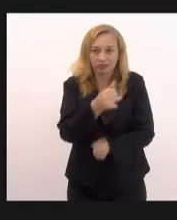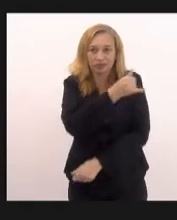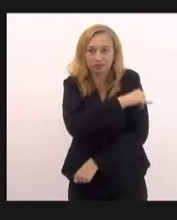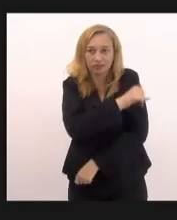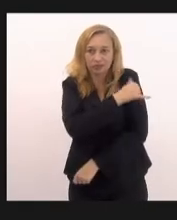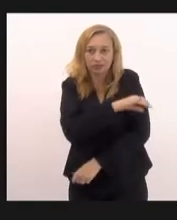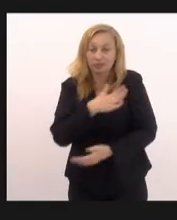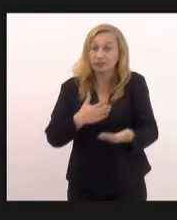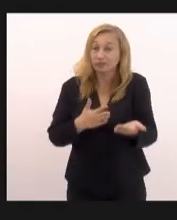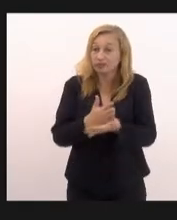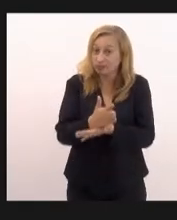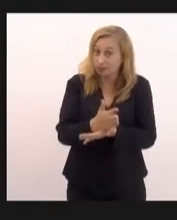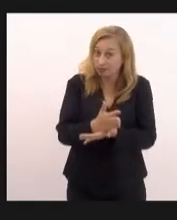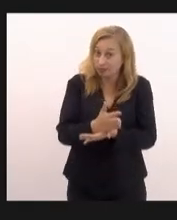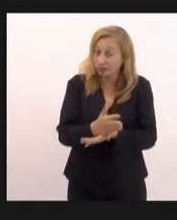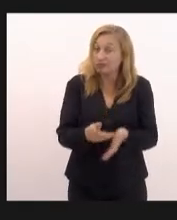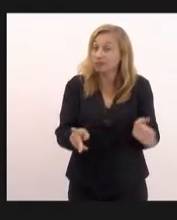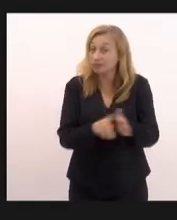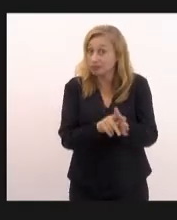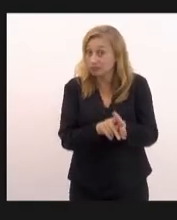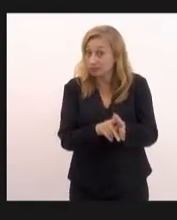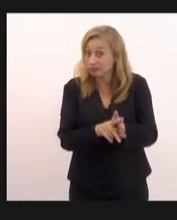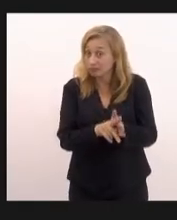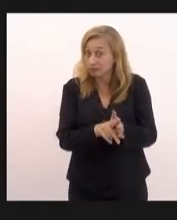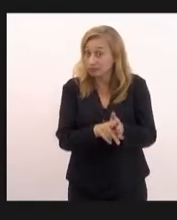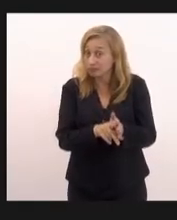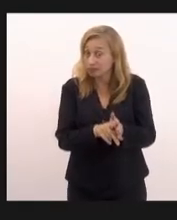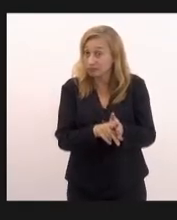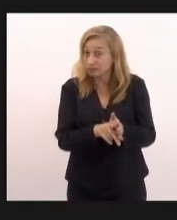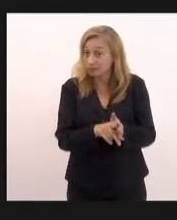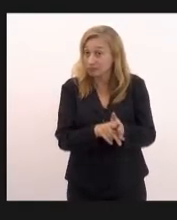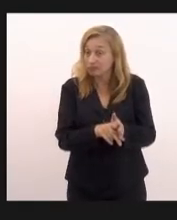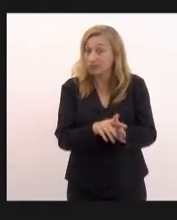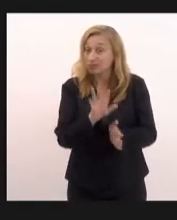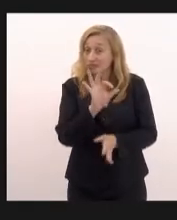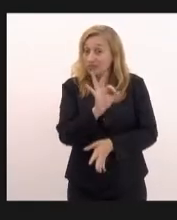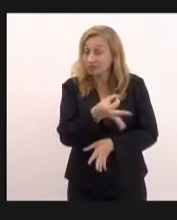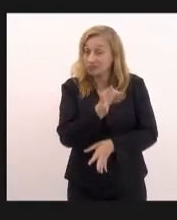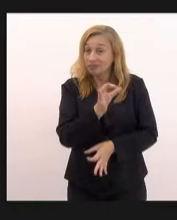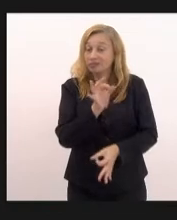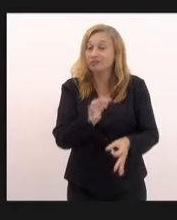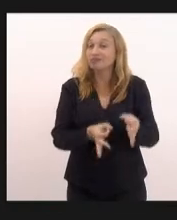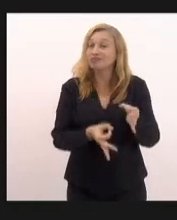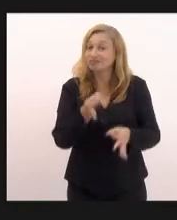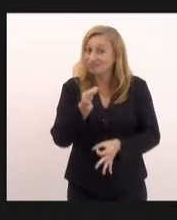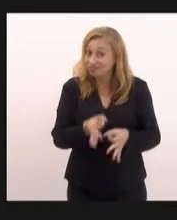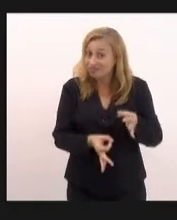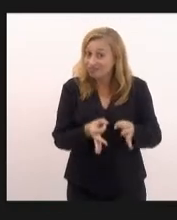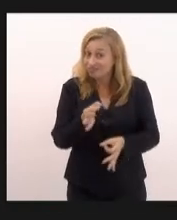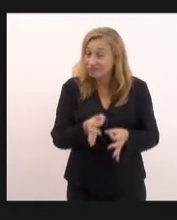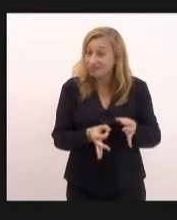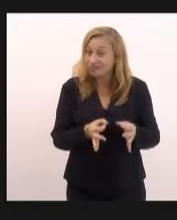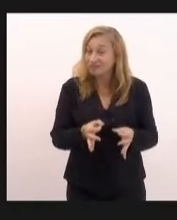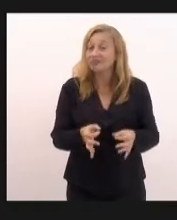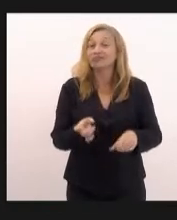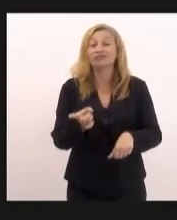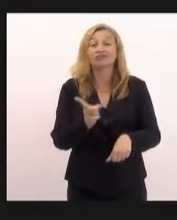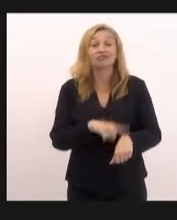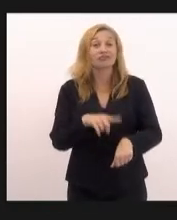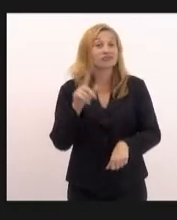aprovar esse projeto, faz mais do que justiça e, ao mesmo